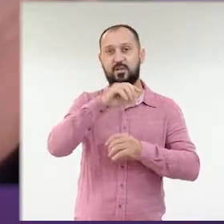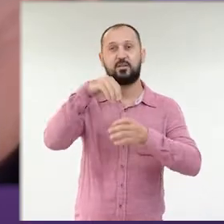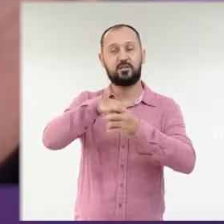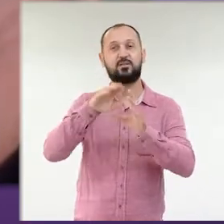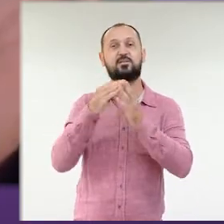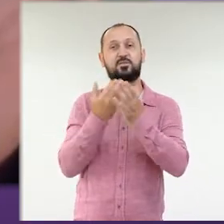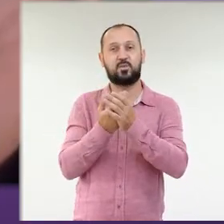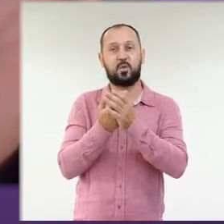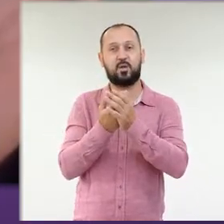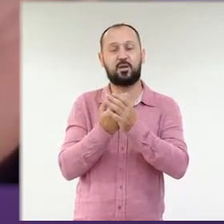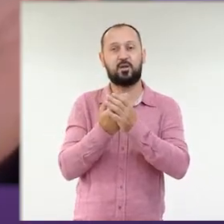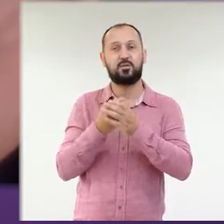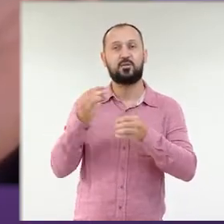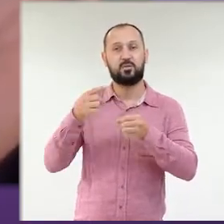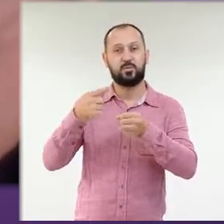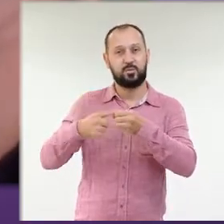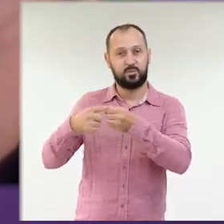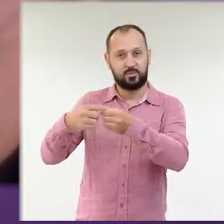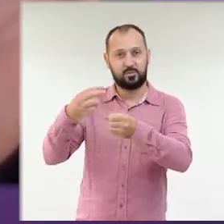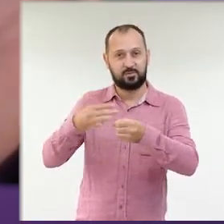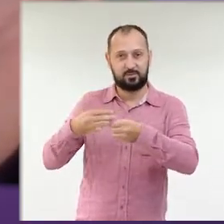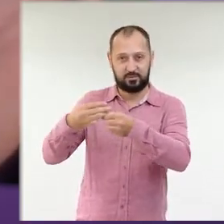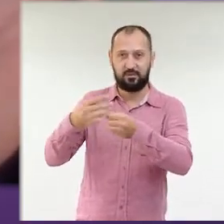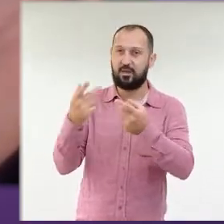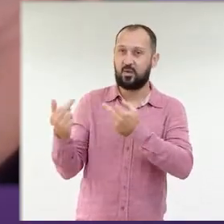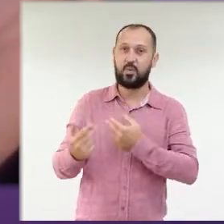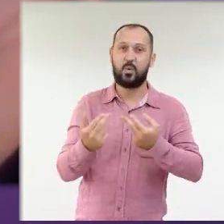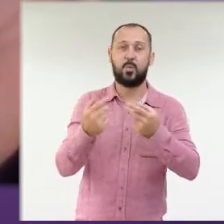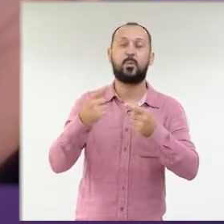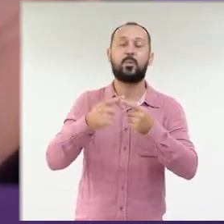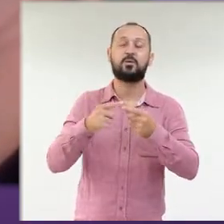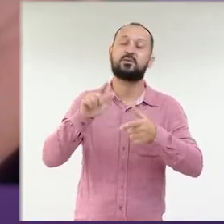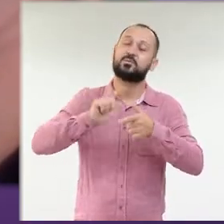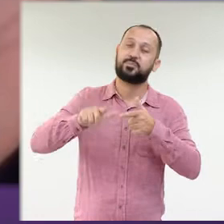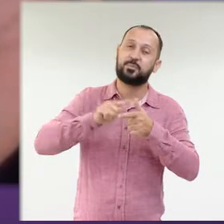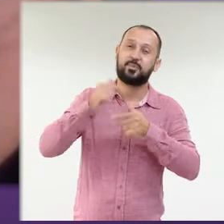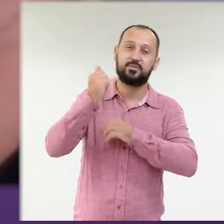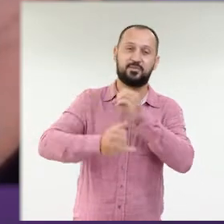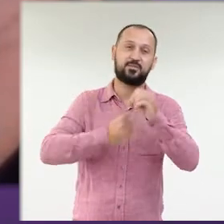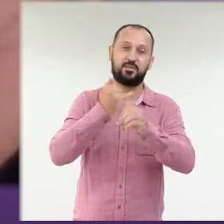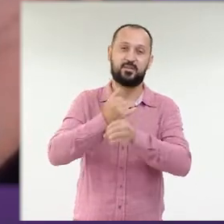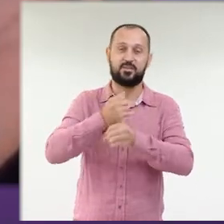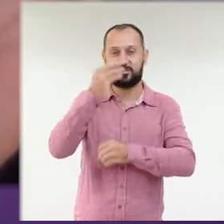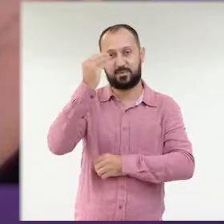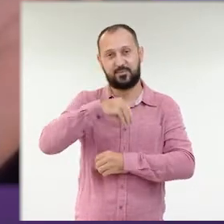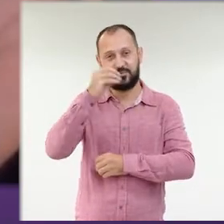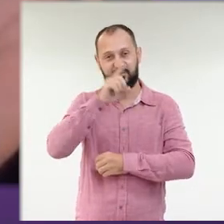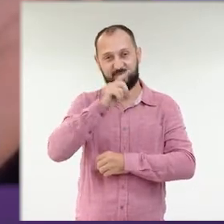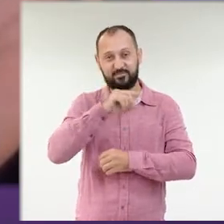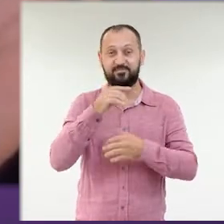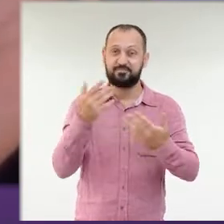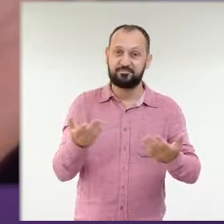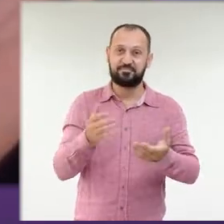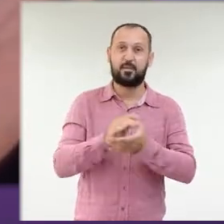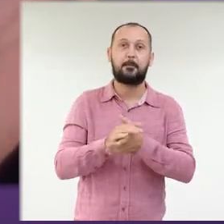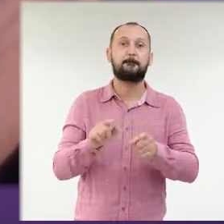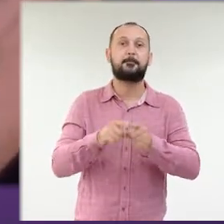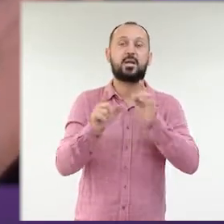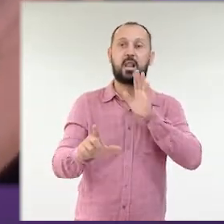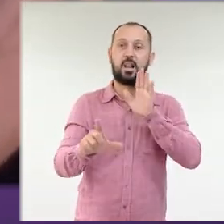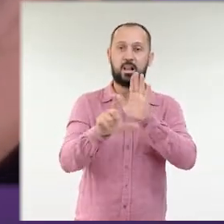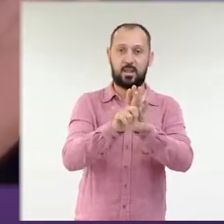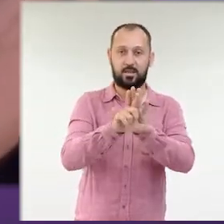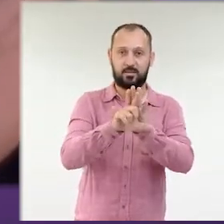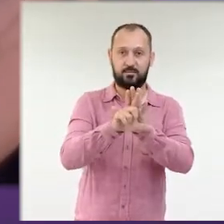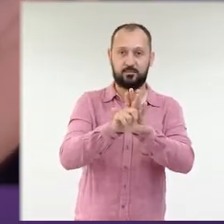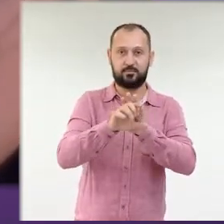nas escolas do interior sejam os mesmos, por conta dessa questão da internet um pouco mais deficiente. Só que o